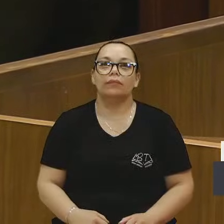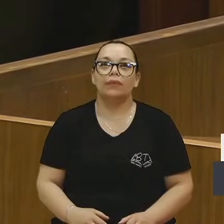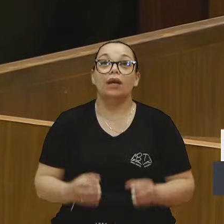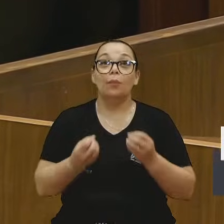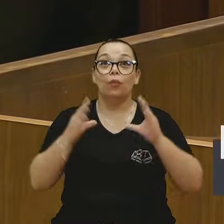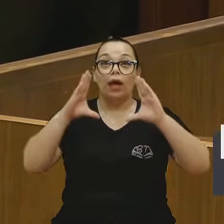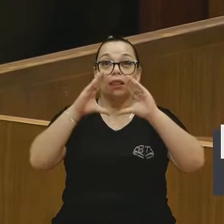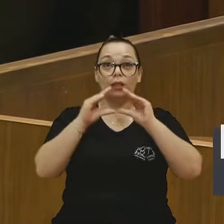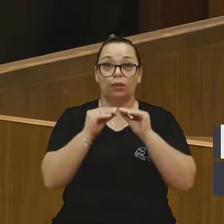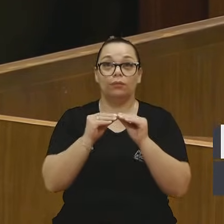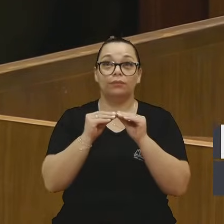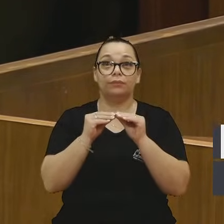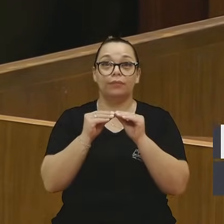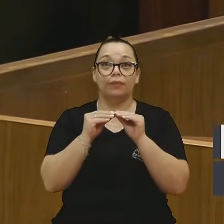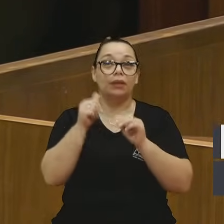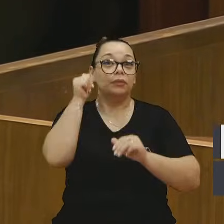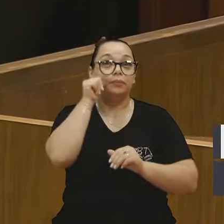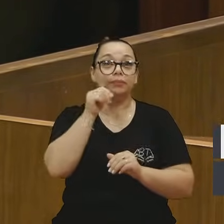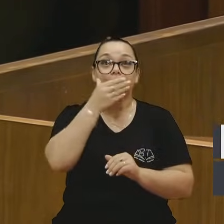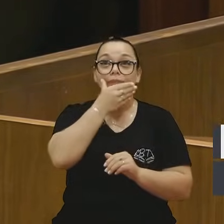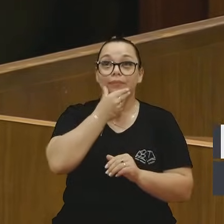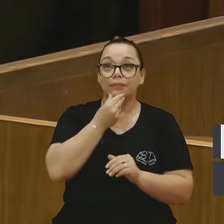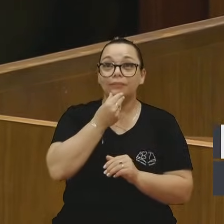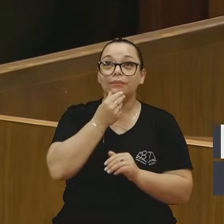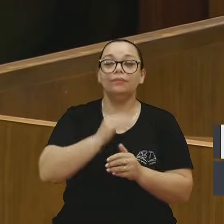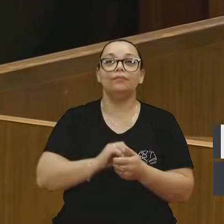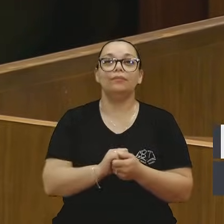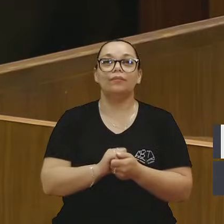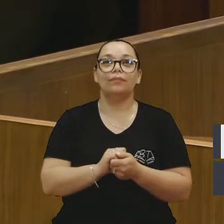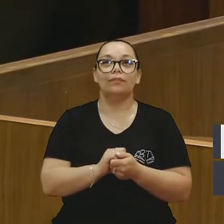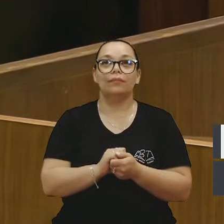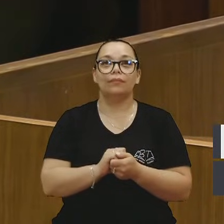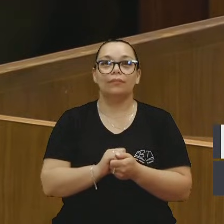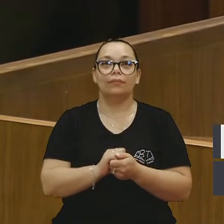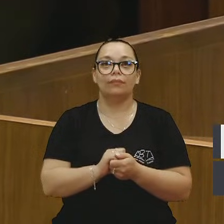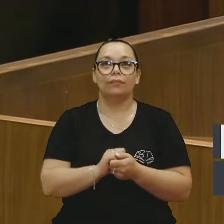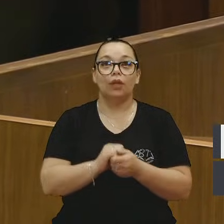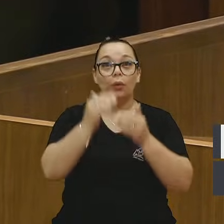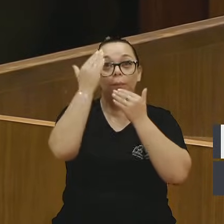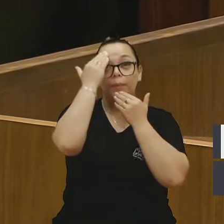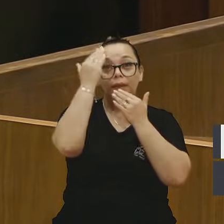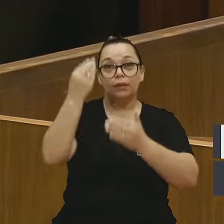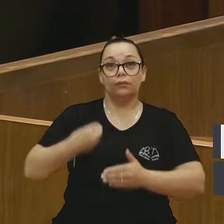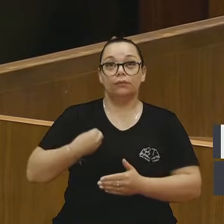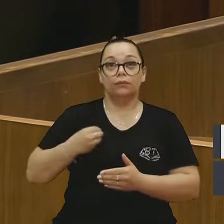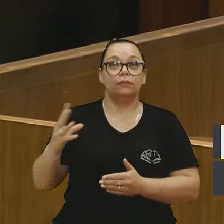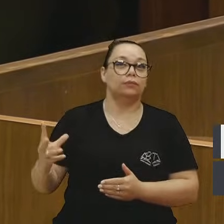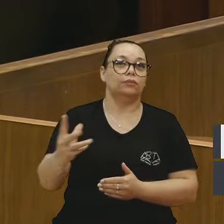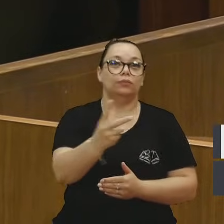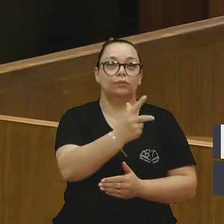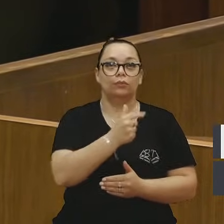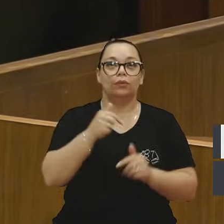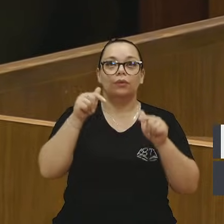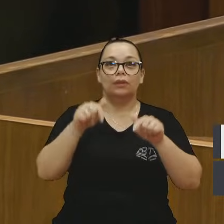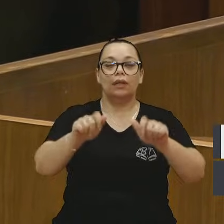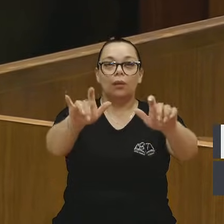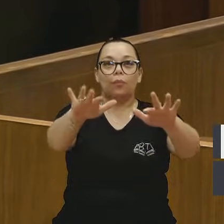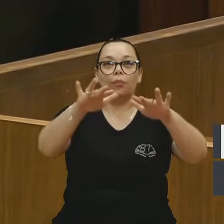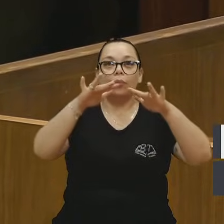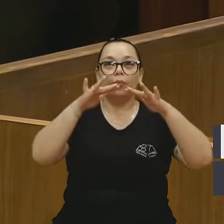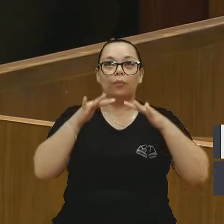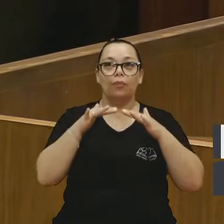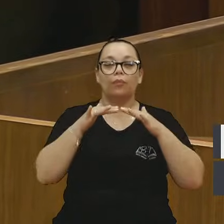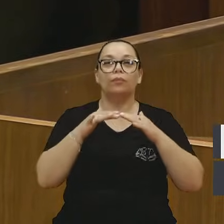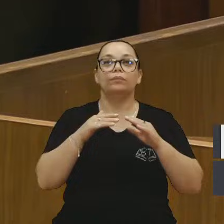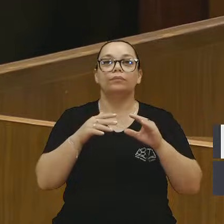Muito boa noite, senhoras e senhores. Muito obrigado pela presença de todos aqui no plenário Nadir